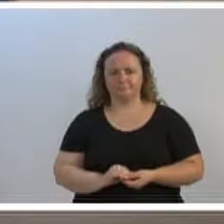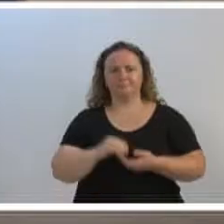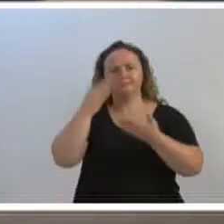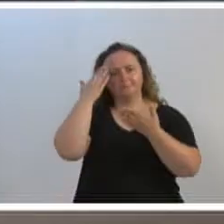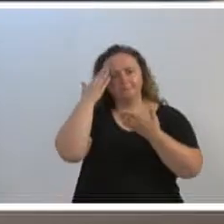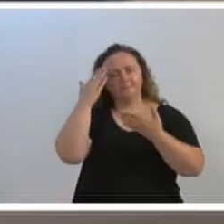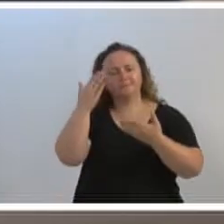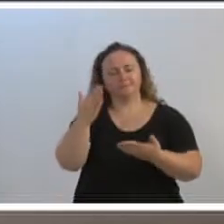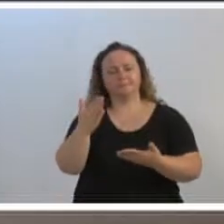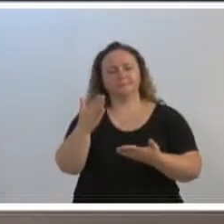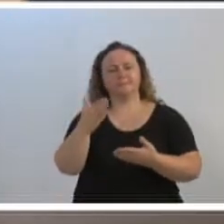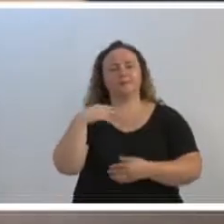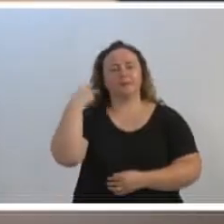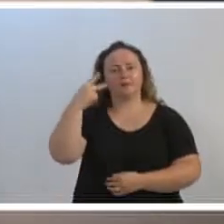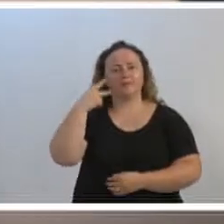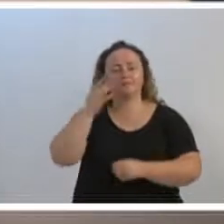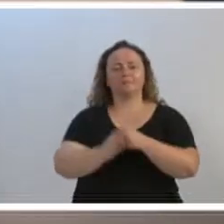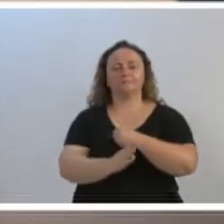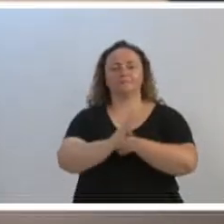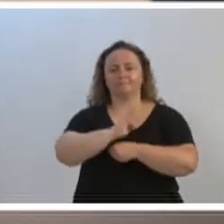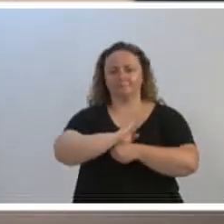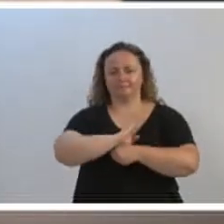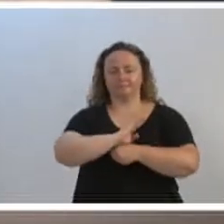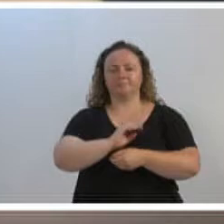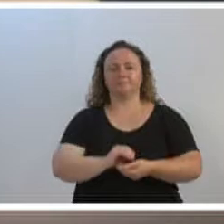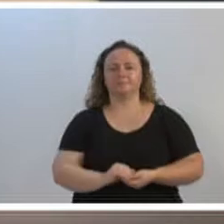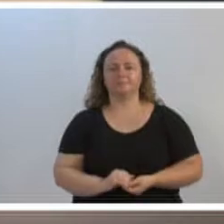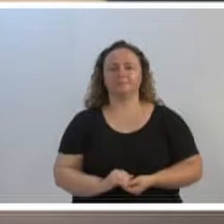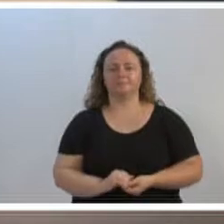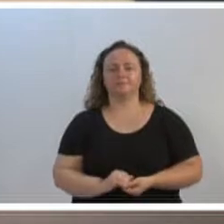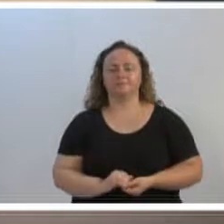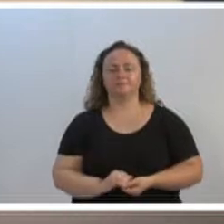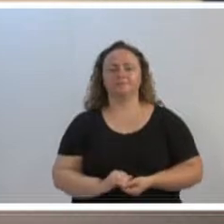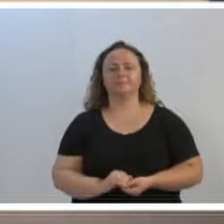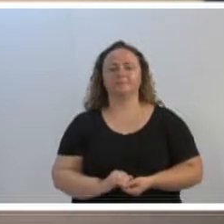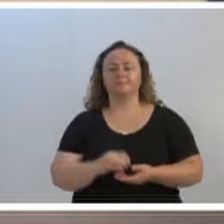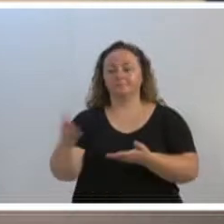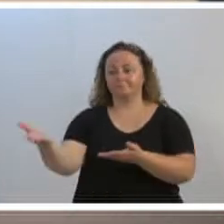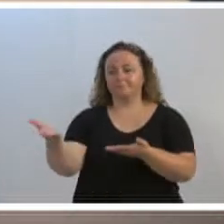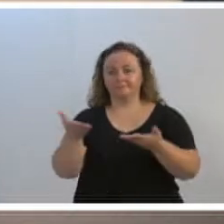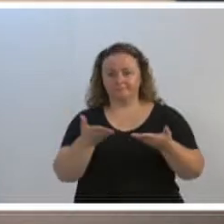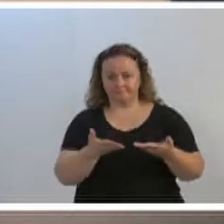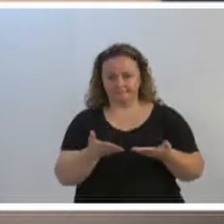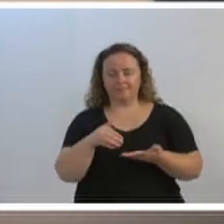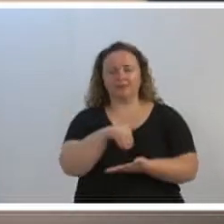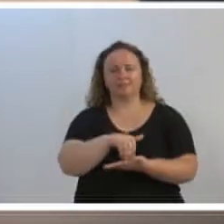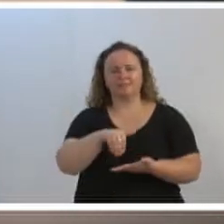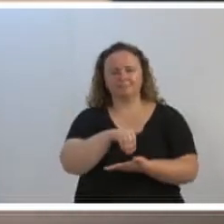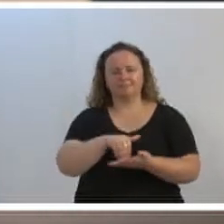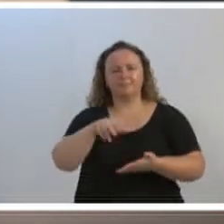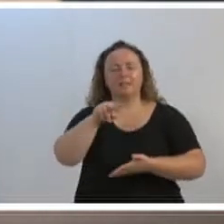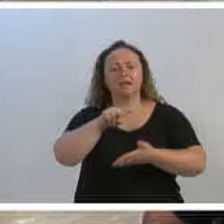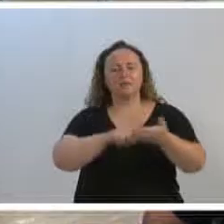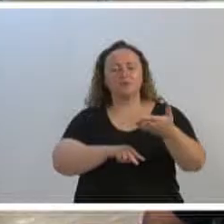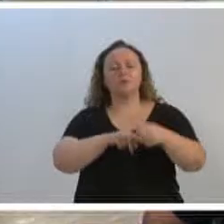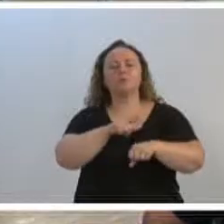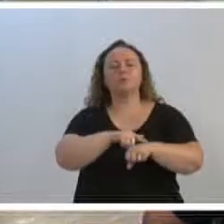Obrigado, vereador Zeca. Convido agora o primeiro secretário desta casa para fazer a leitura do